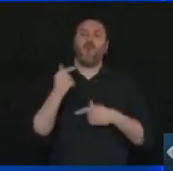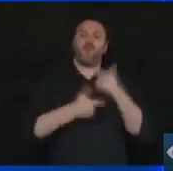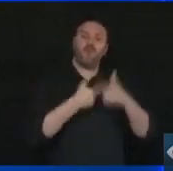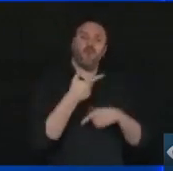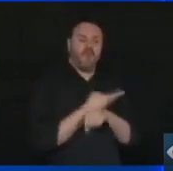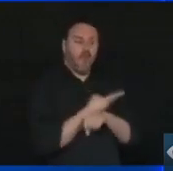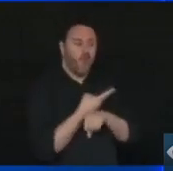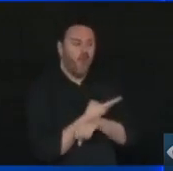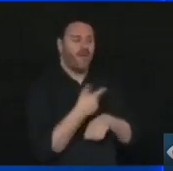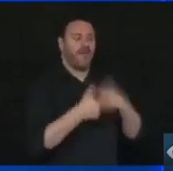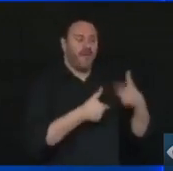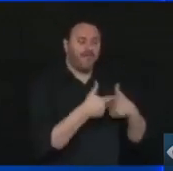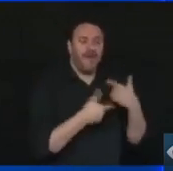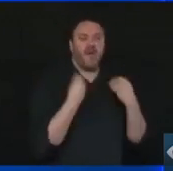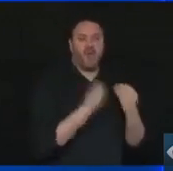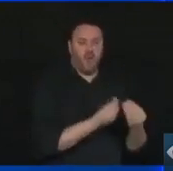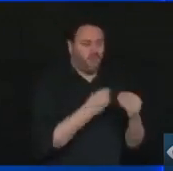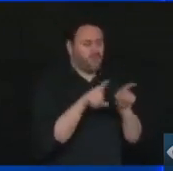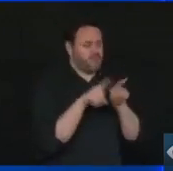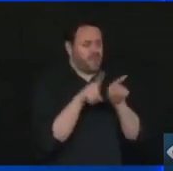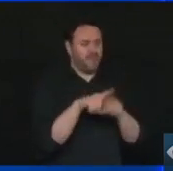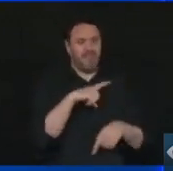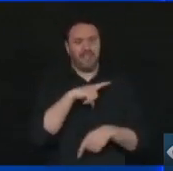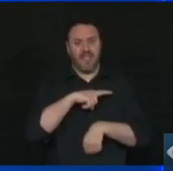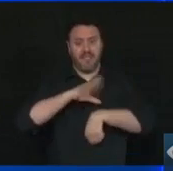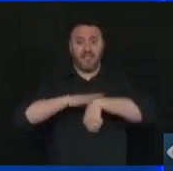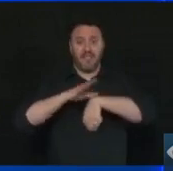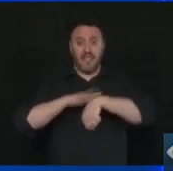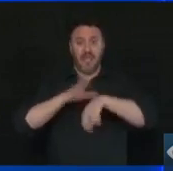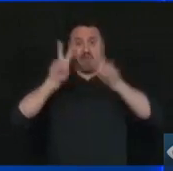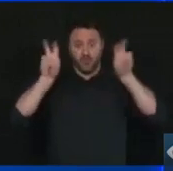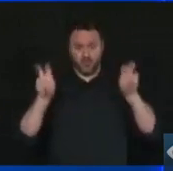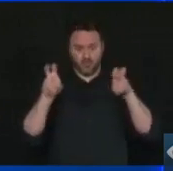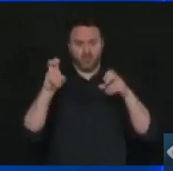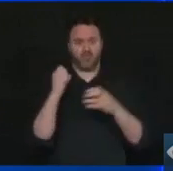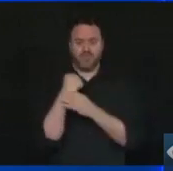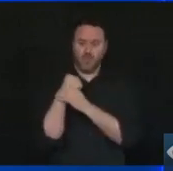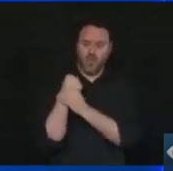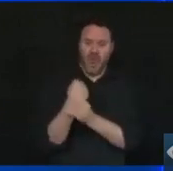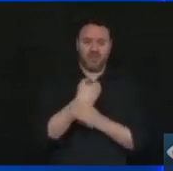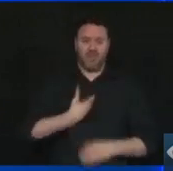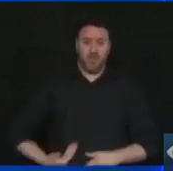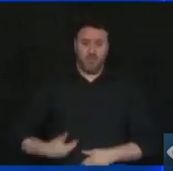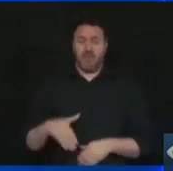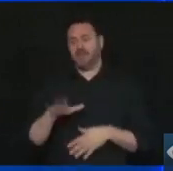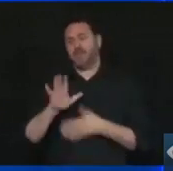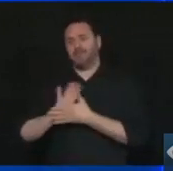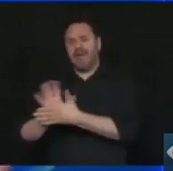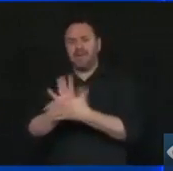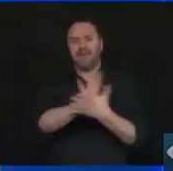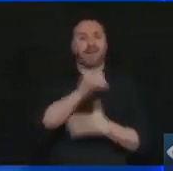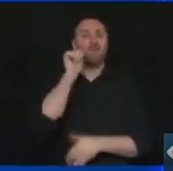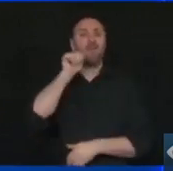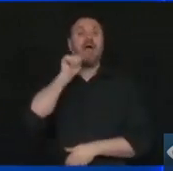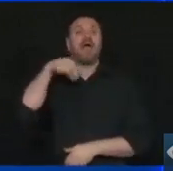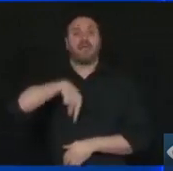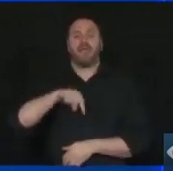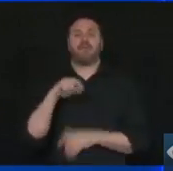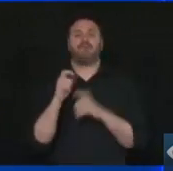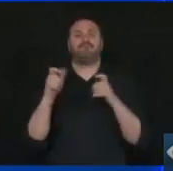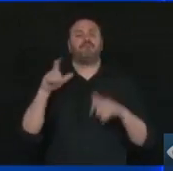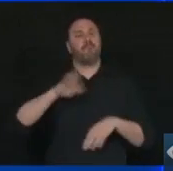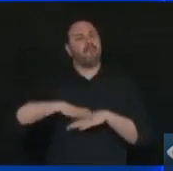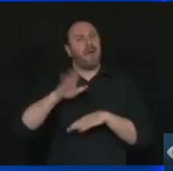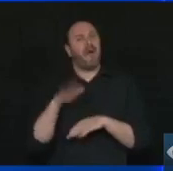Também há especificidade com relação ao tema de segurança pública. Ora, o feminicídio cresce em Porto Alegre. Como pode um plano de